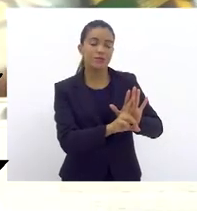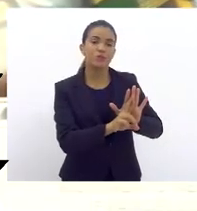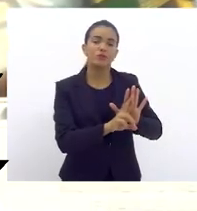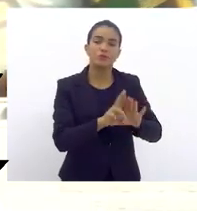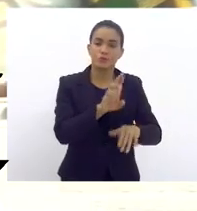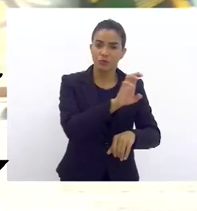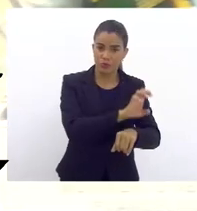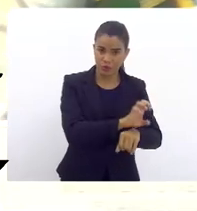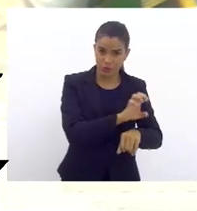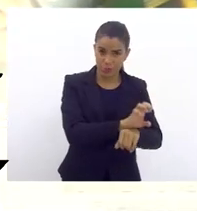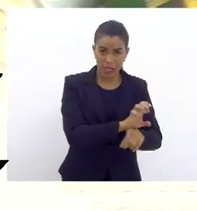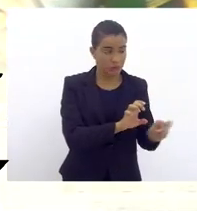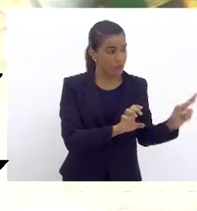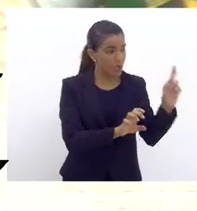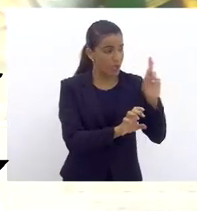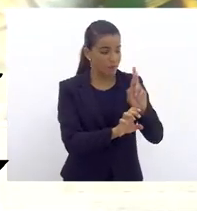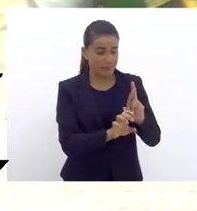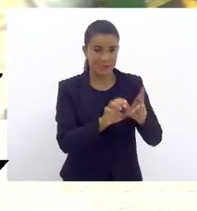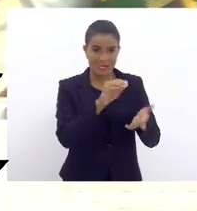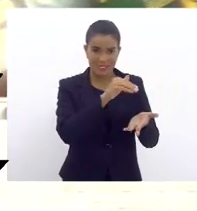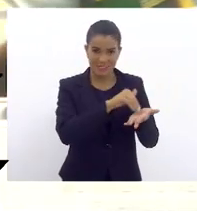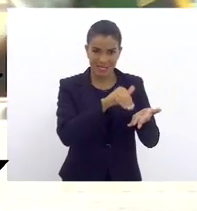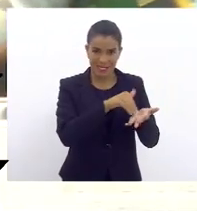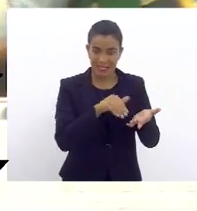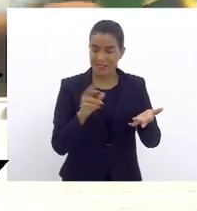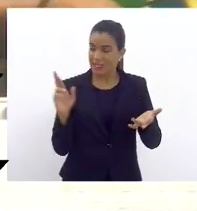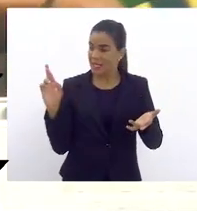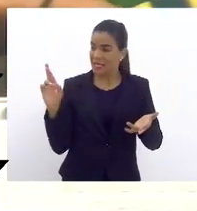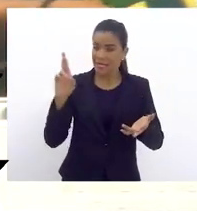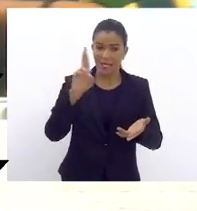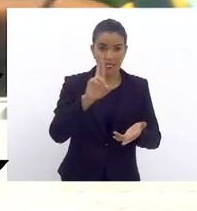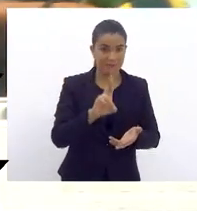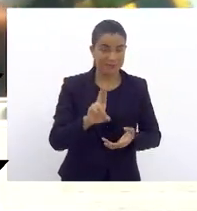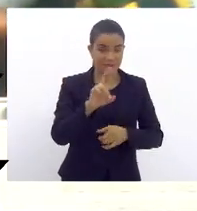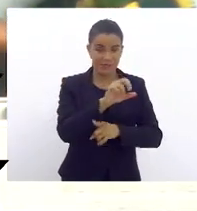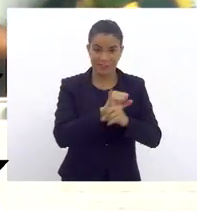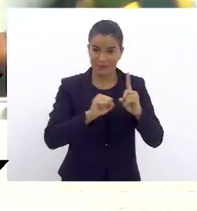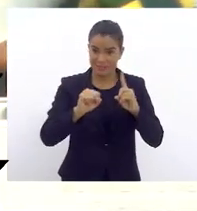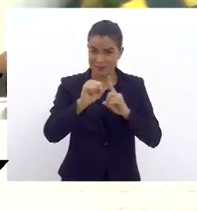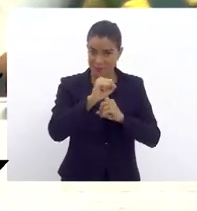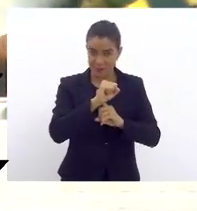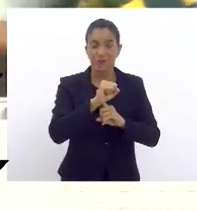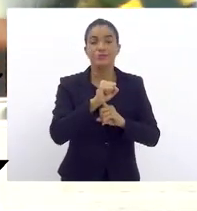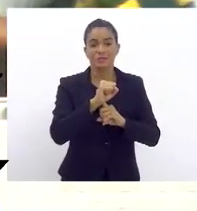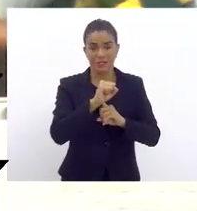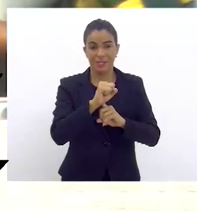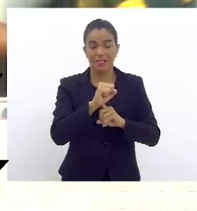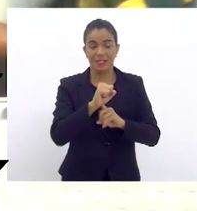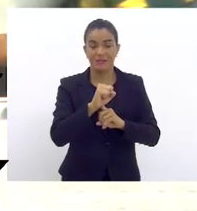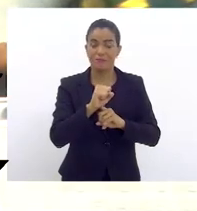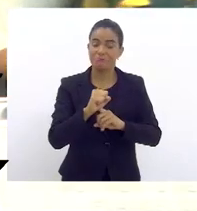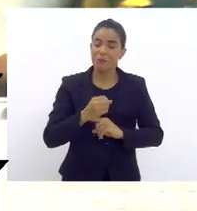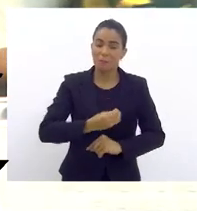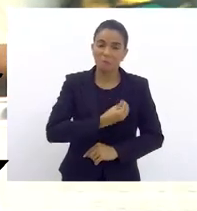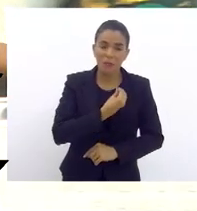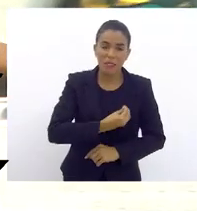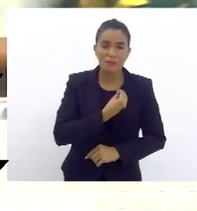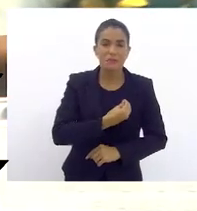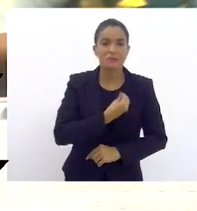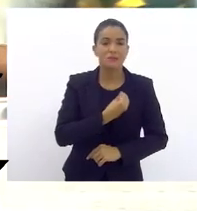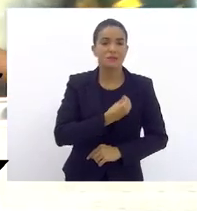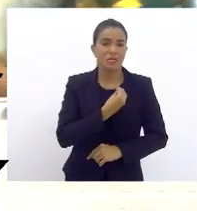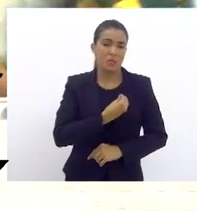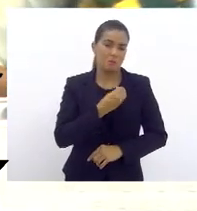das secretarias tem representantes da sociedade civil que participam de um processo